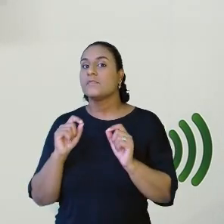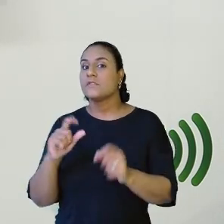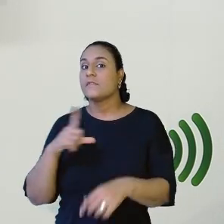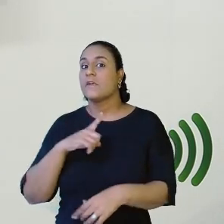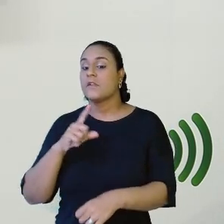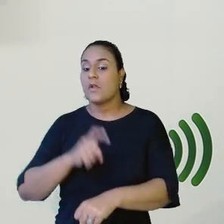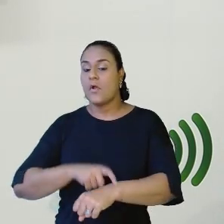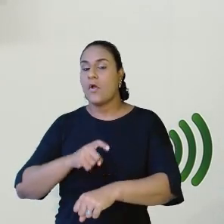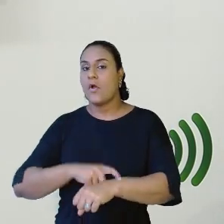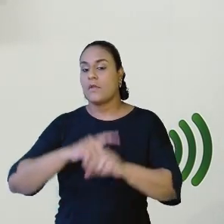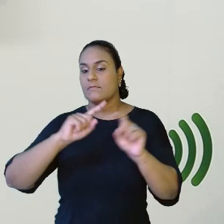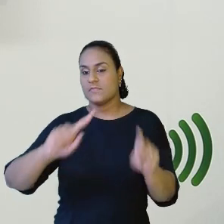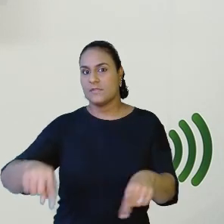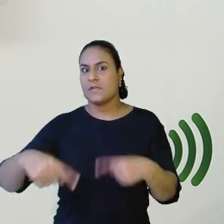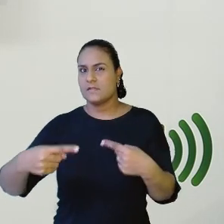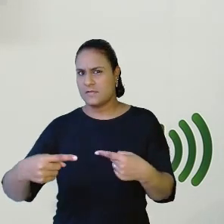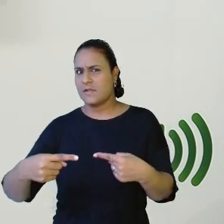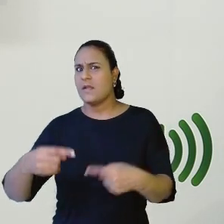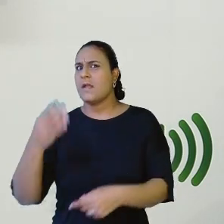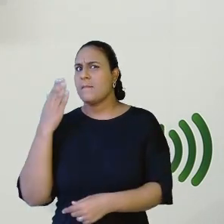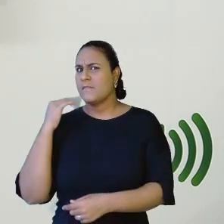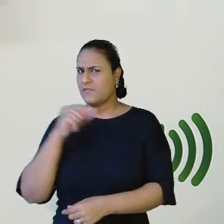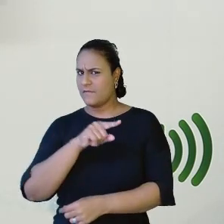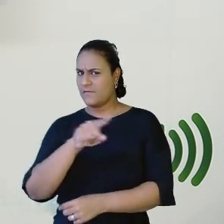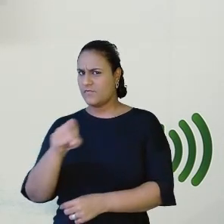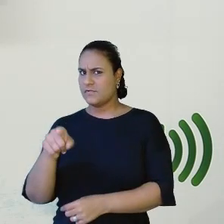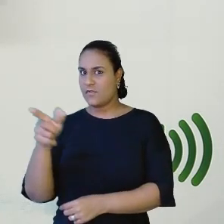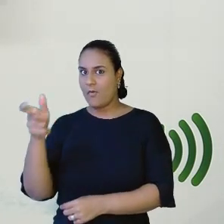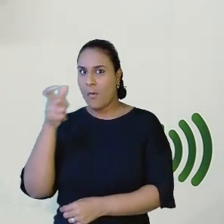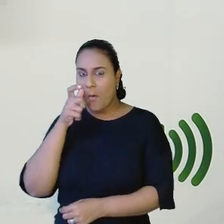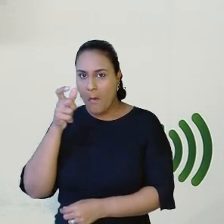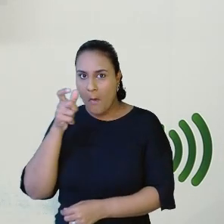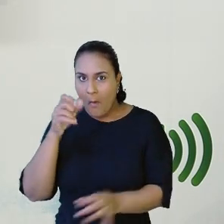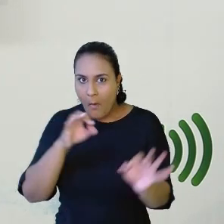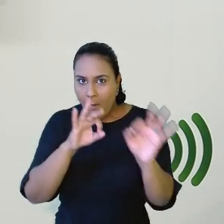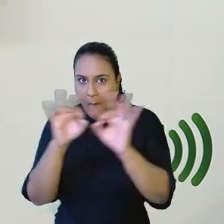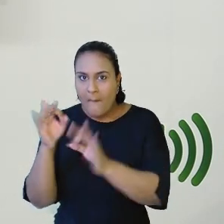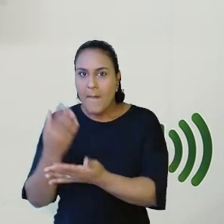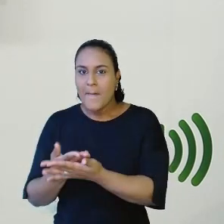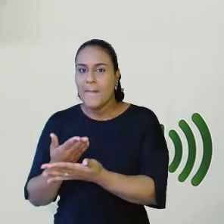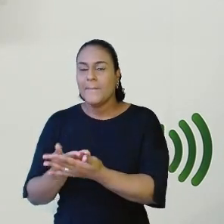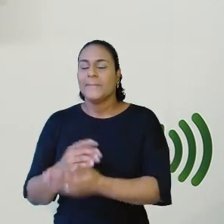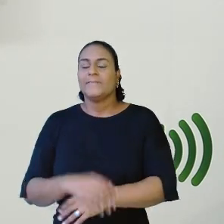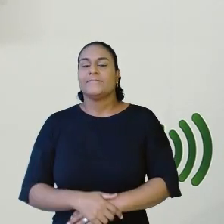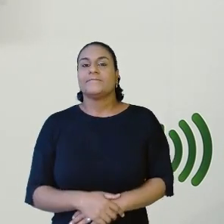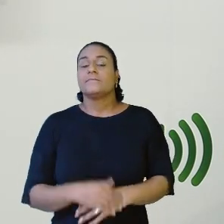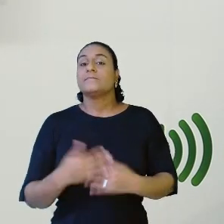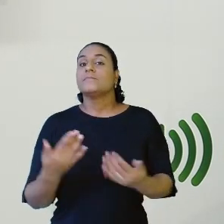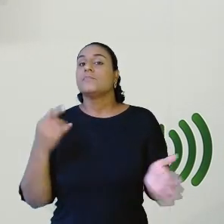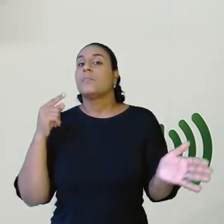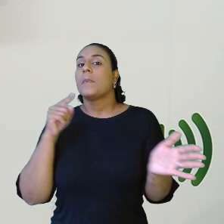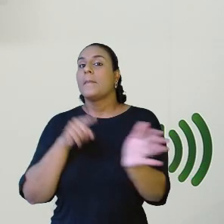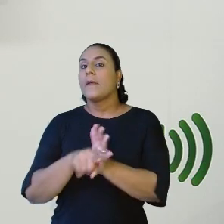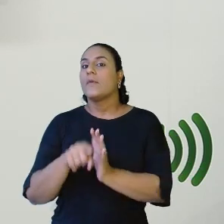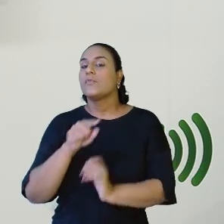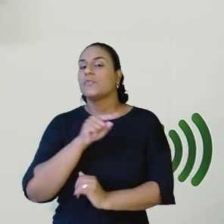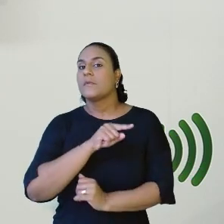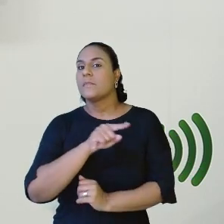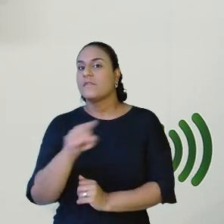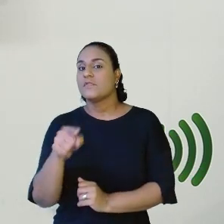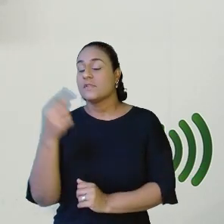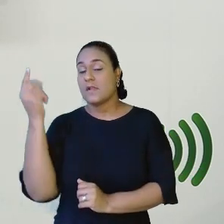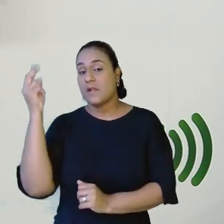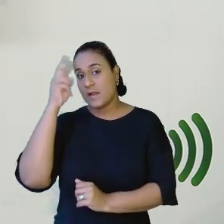desafio para ver se vocês ficaram ligadinhos na nossa aula. Vamos lá? Eu trouxe para vocês uma pergunta lembrando da